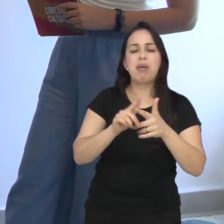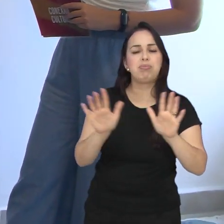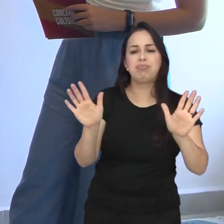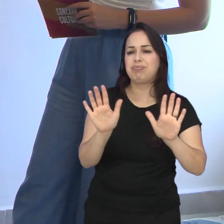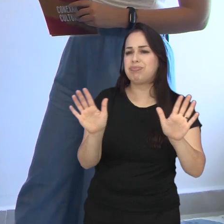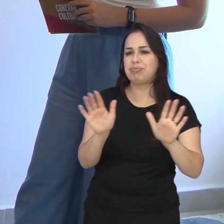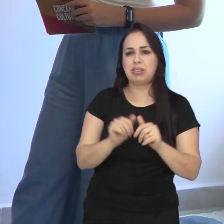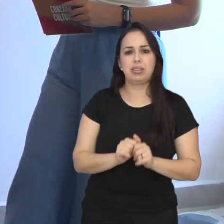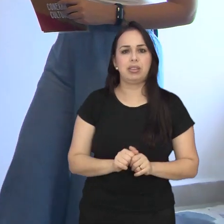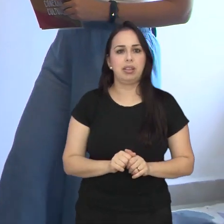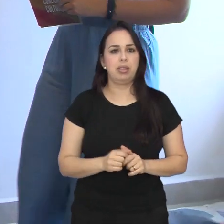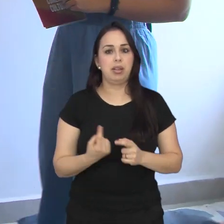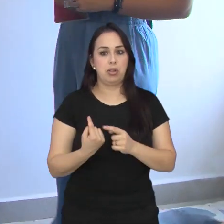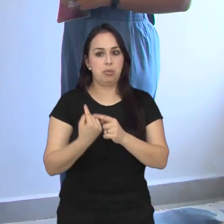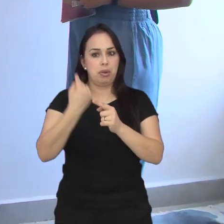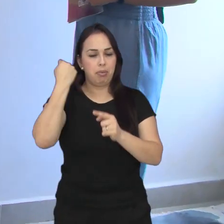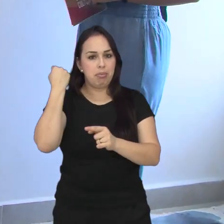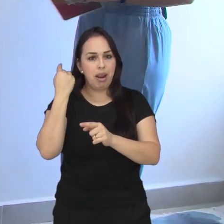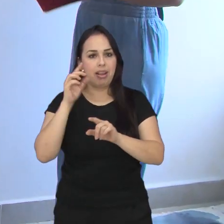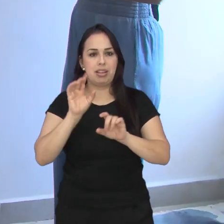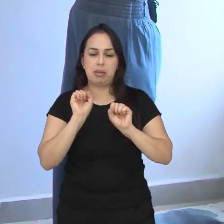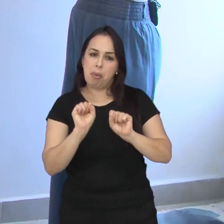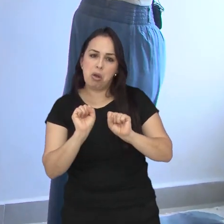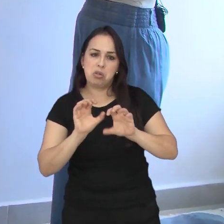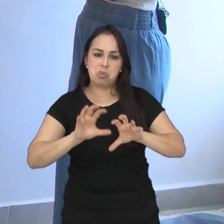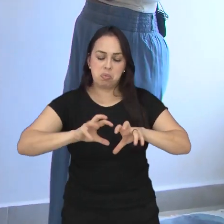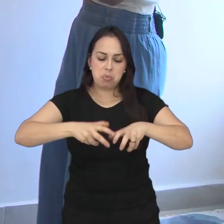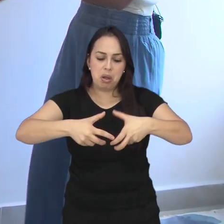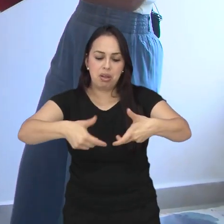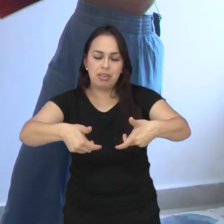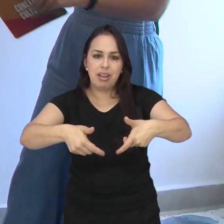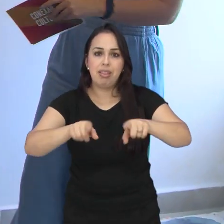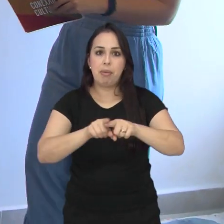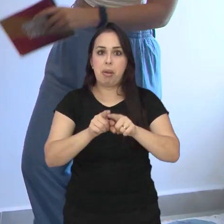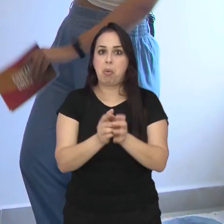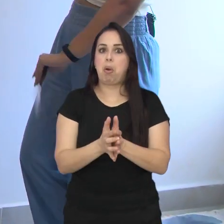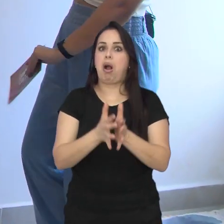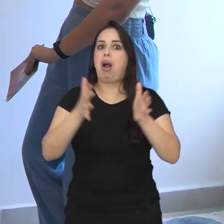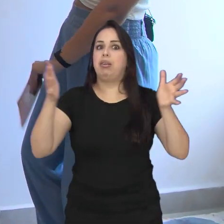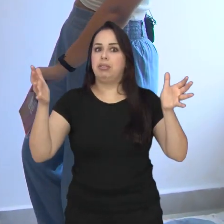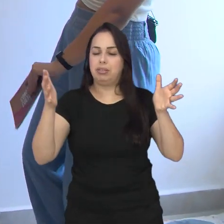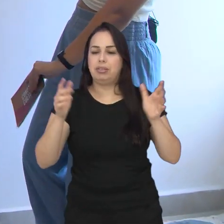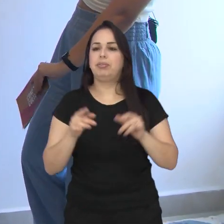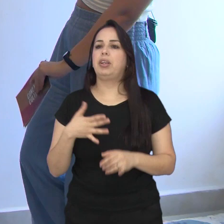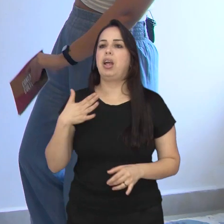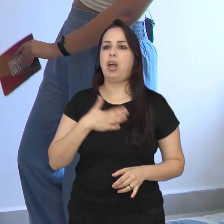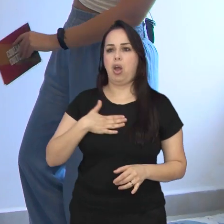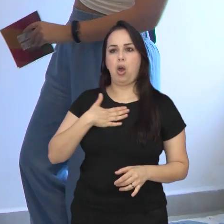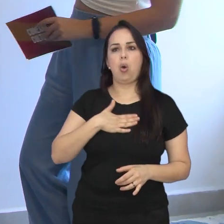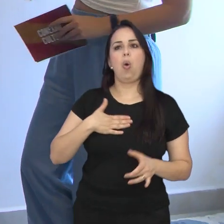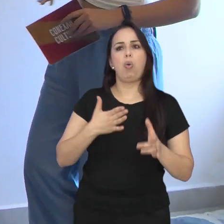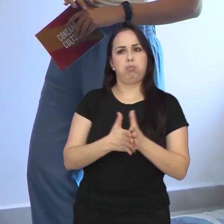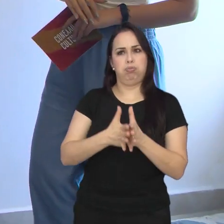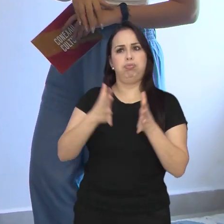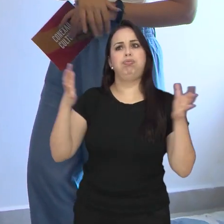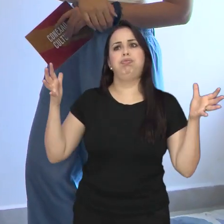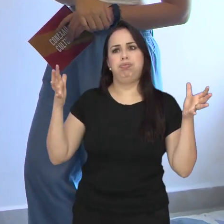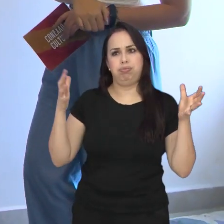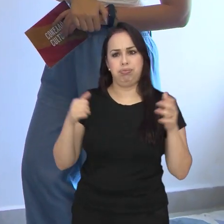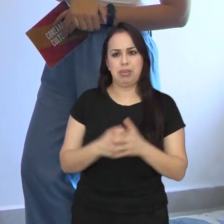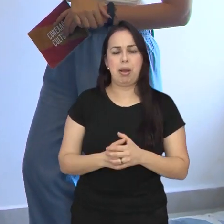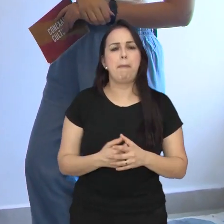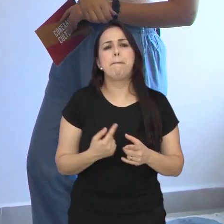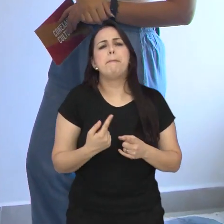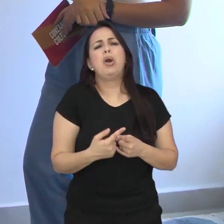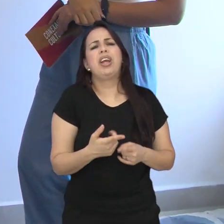trabalho. Né? E é uma característica das suas obras. Primeiro você falou, né, que tem isso de enrolar, guardar e grandes, né? Eu gosto da tela